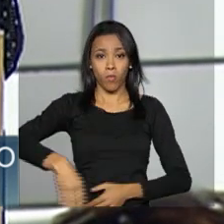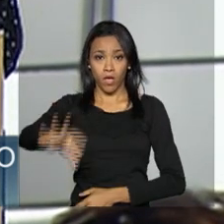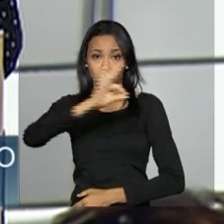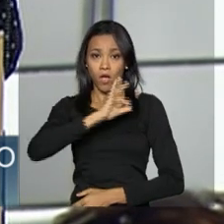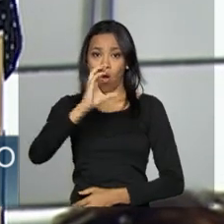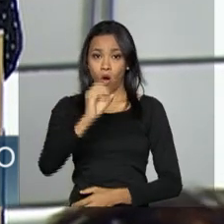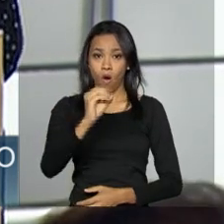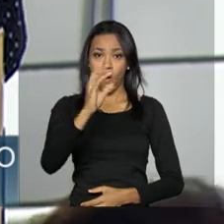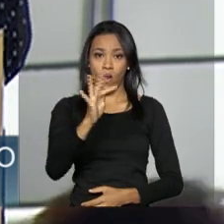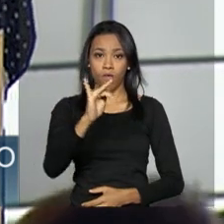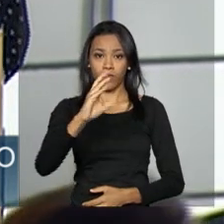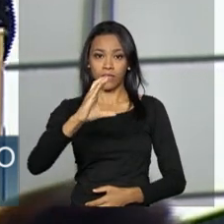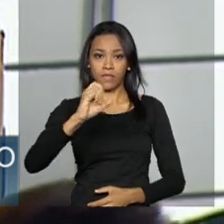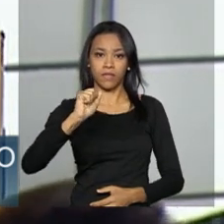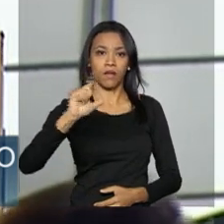do Brasil.